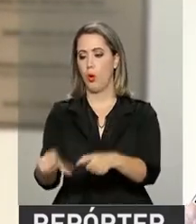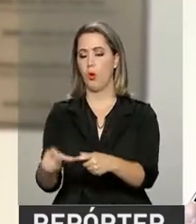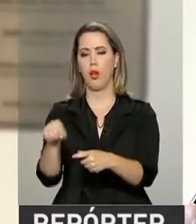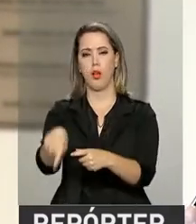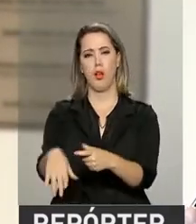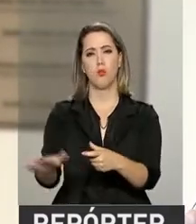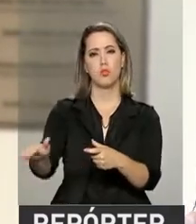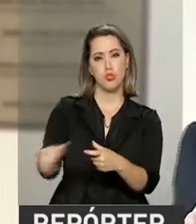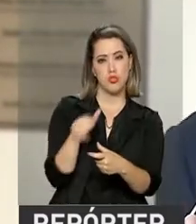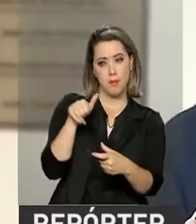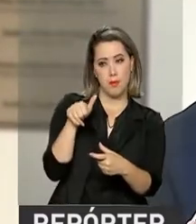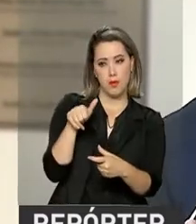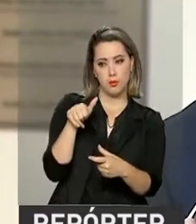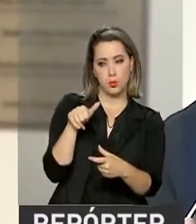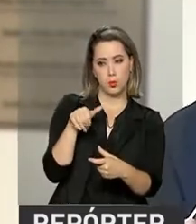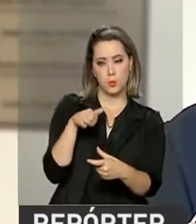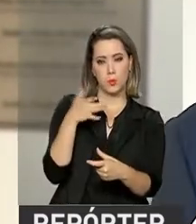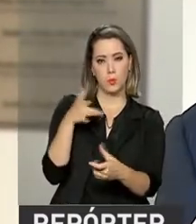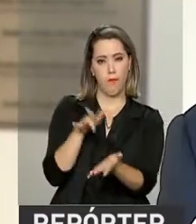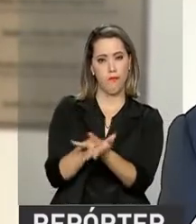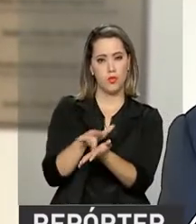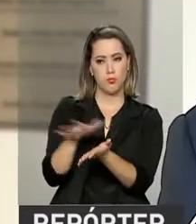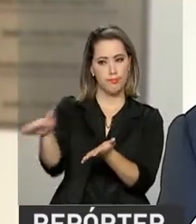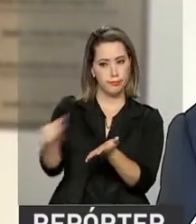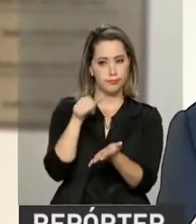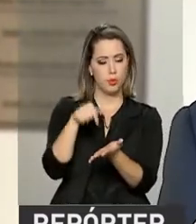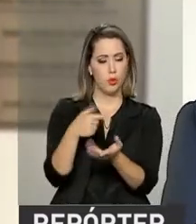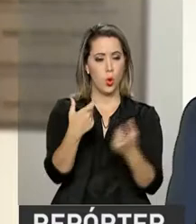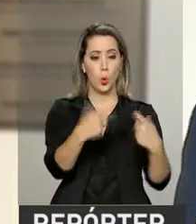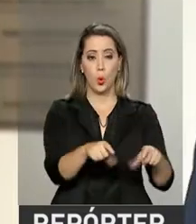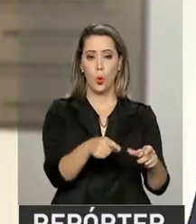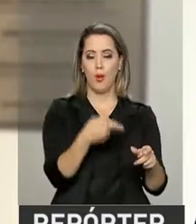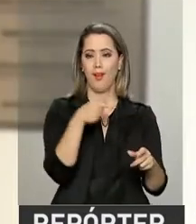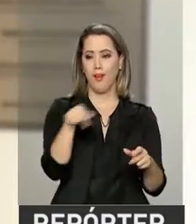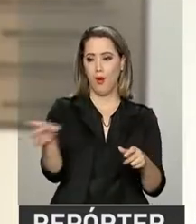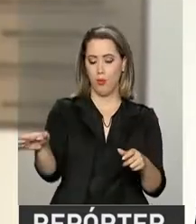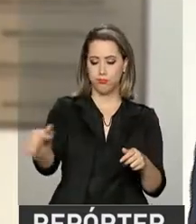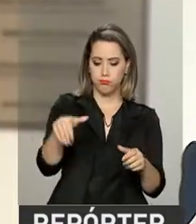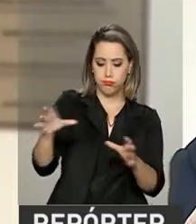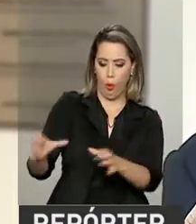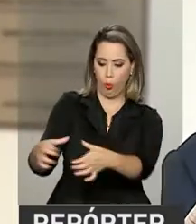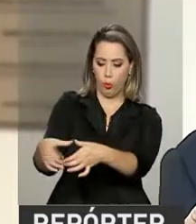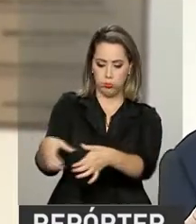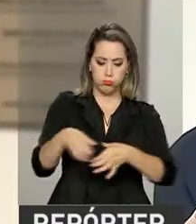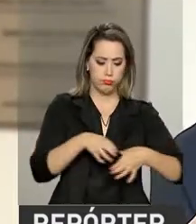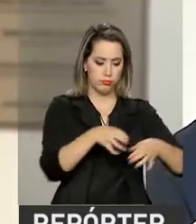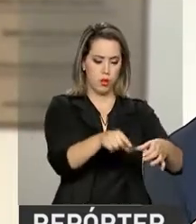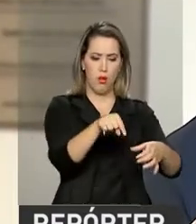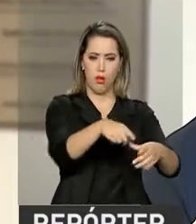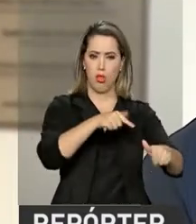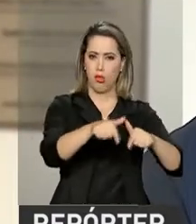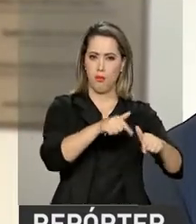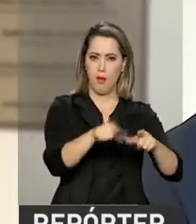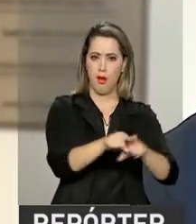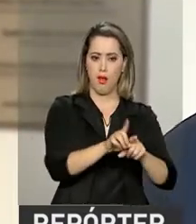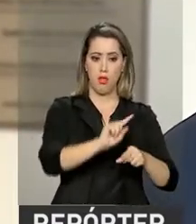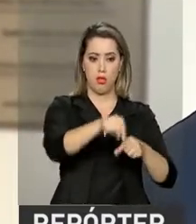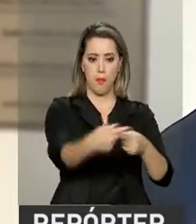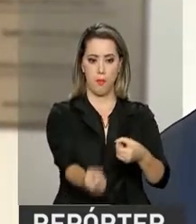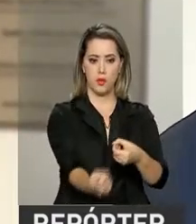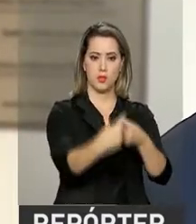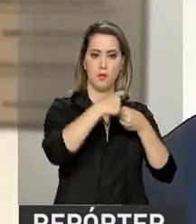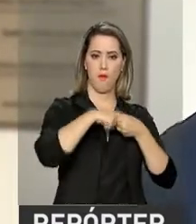aliciamentos para onde vão esses trabalhadores e não no retorno dos trabalhadores o que